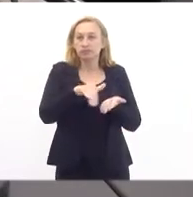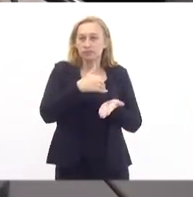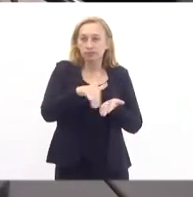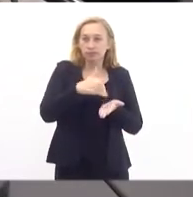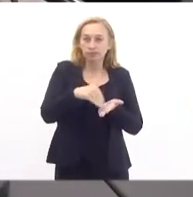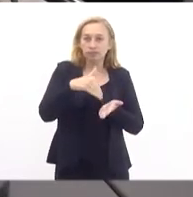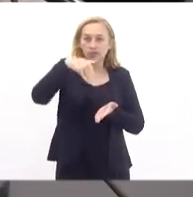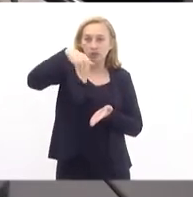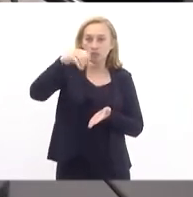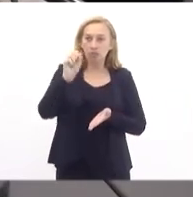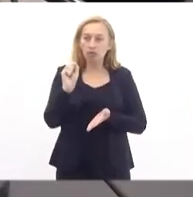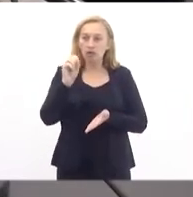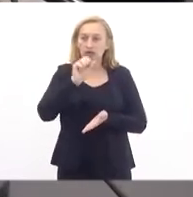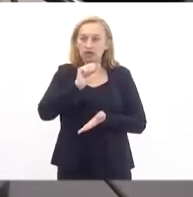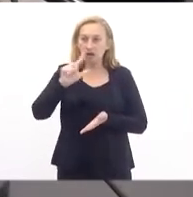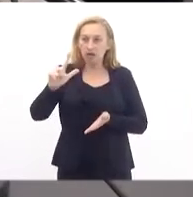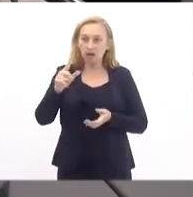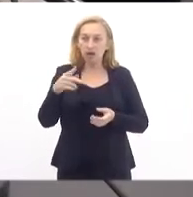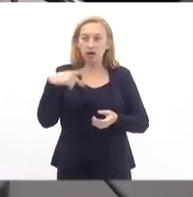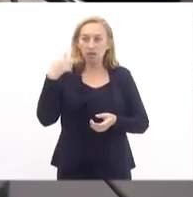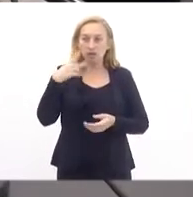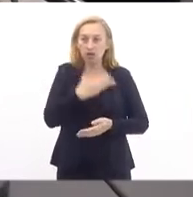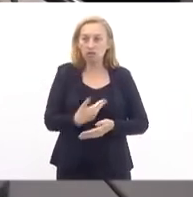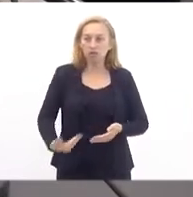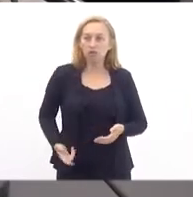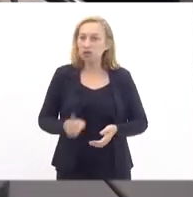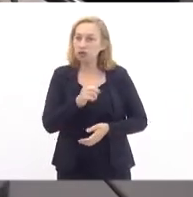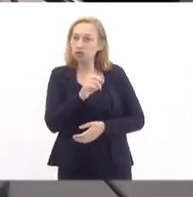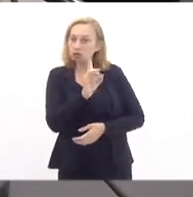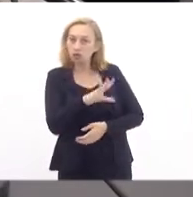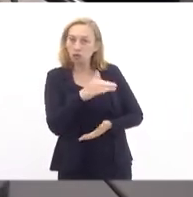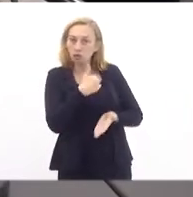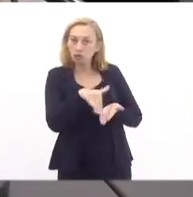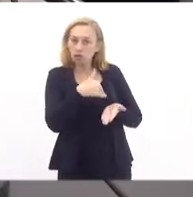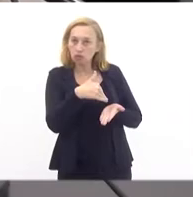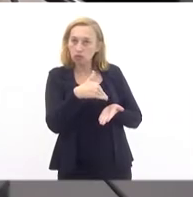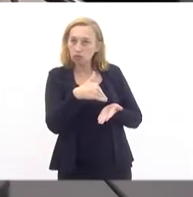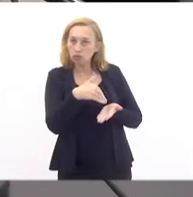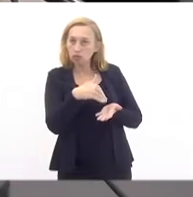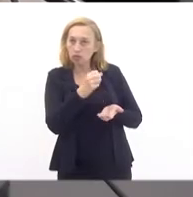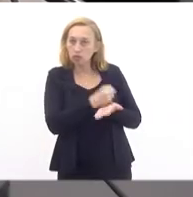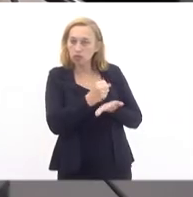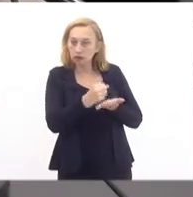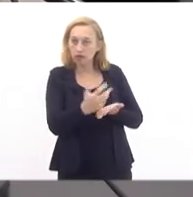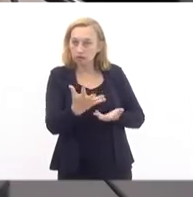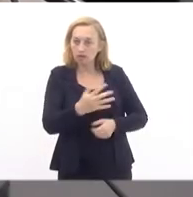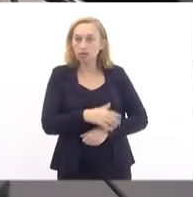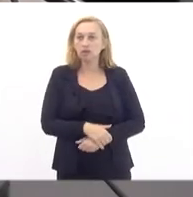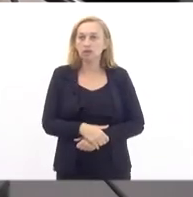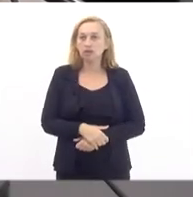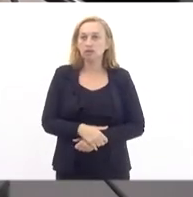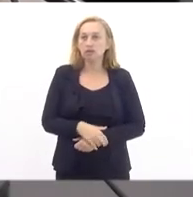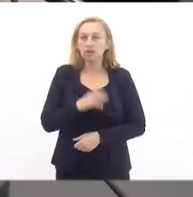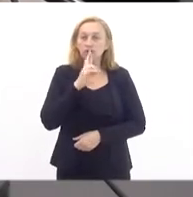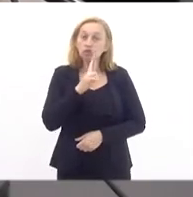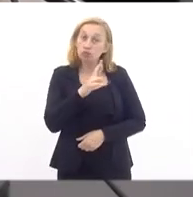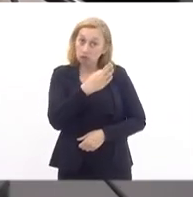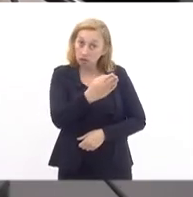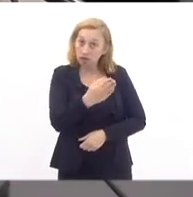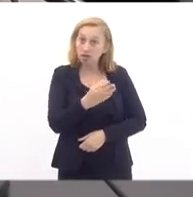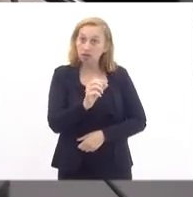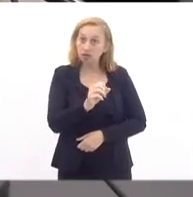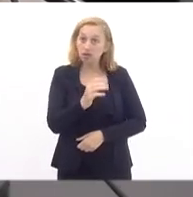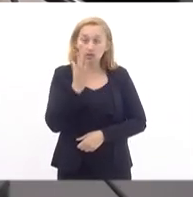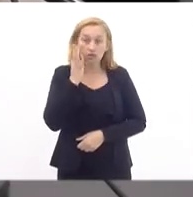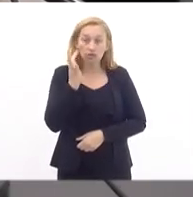que olha a política pública e não o contrato em si. Então, eu acho que isso, se ele puder responder, não sei qual